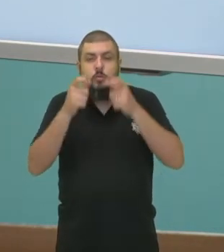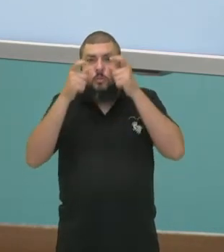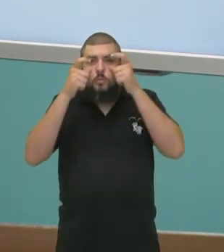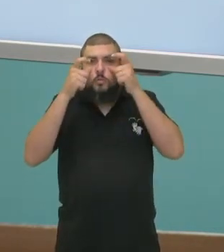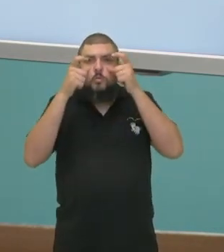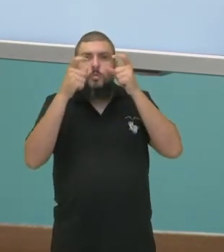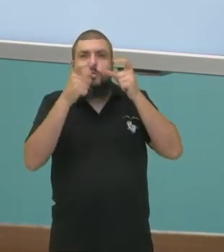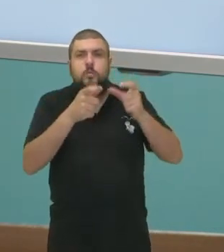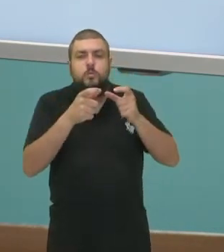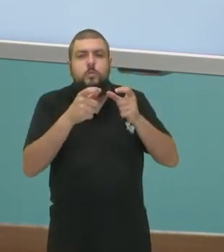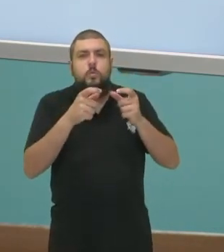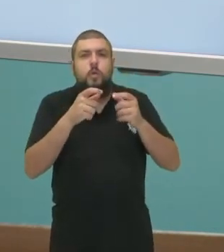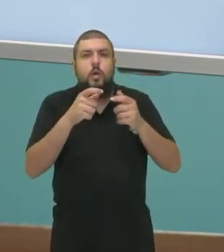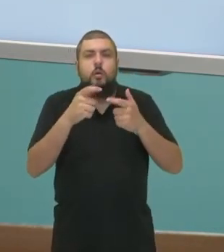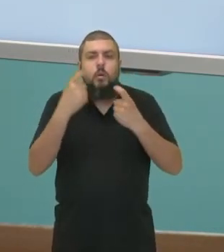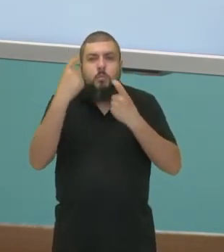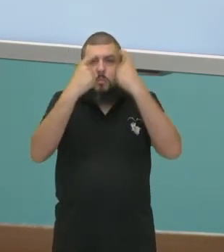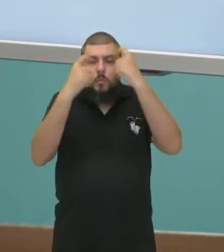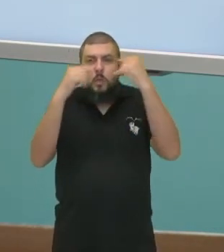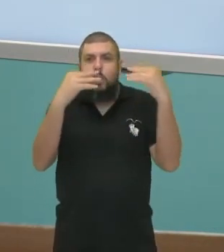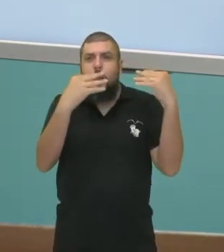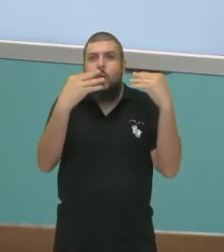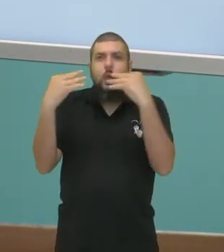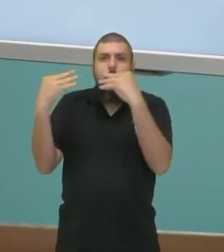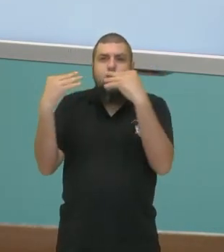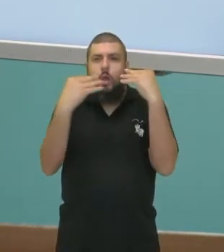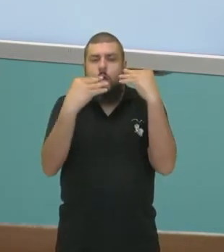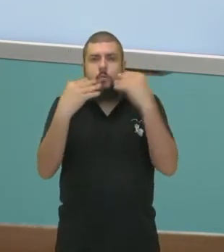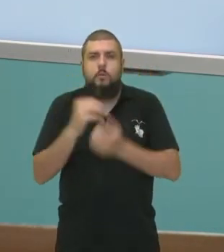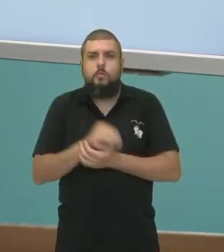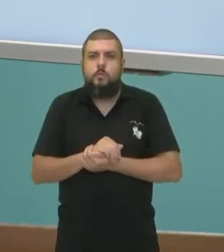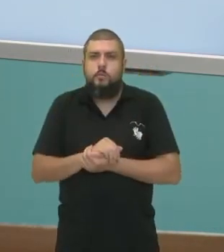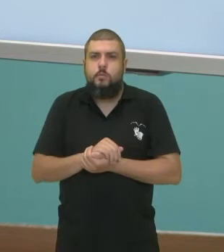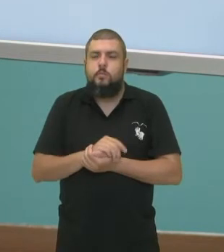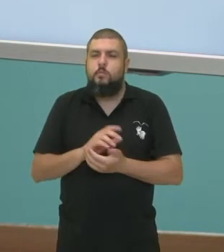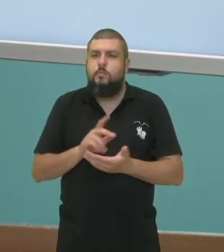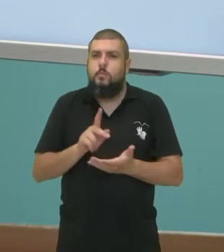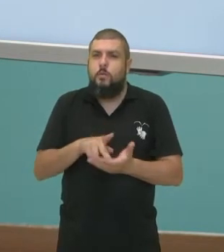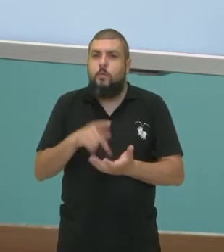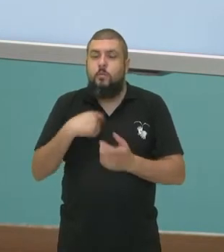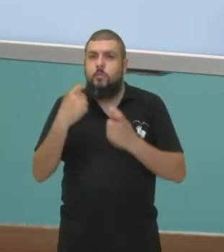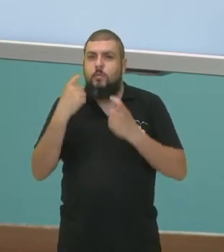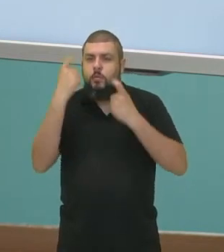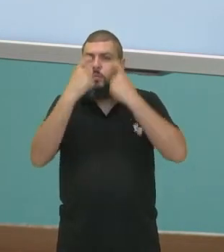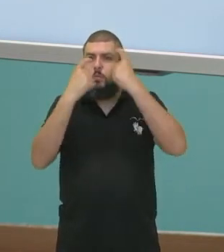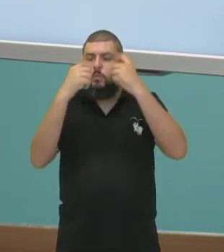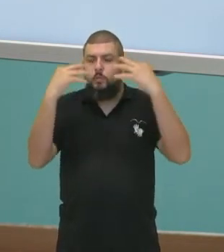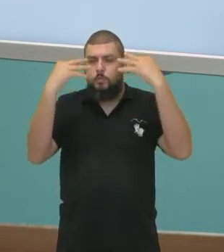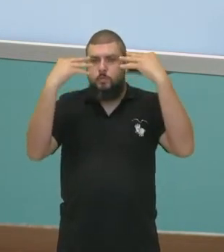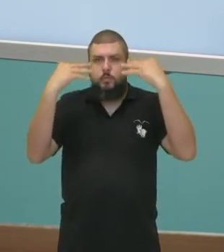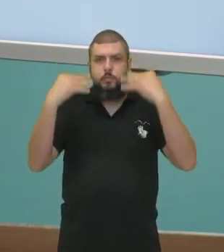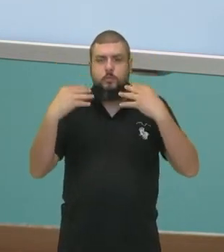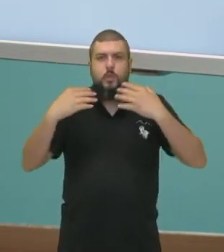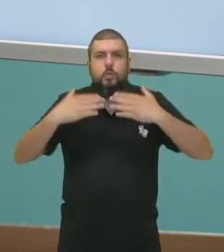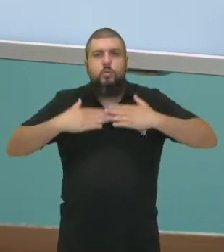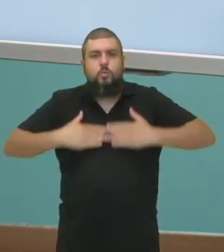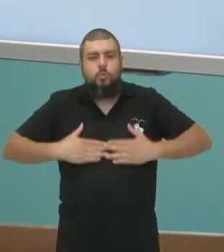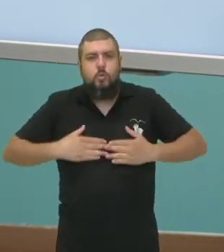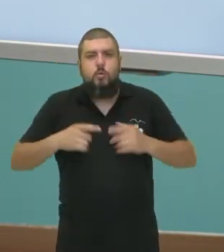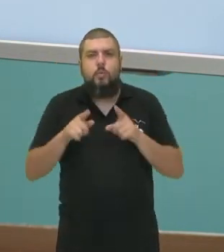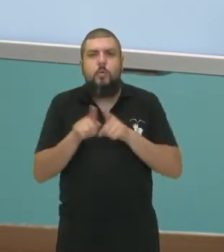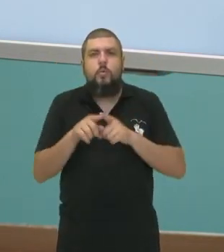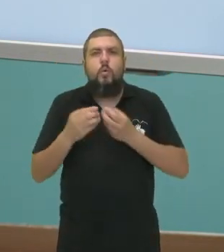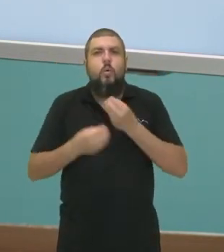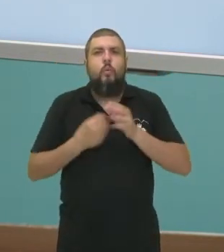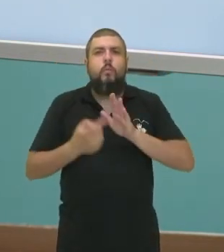vistos, né, pela sociedade. Especialmente, eles estão preocupados por seu aspecto físico e, sobretudo, pela imagem que